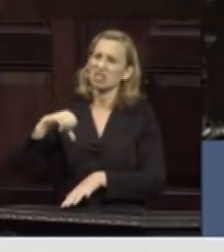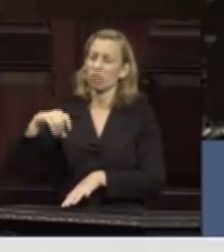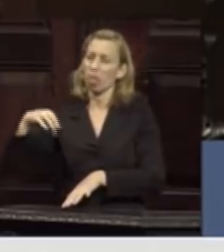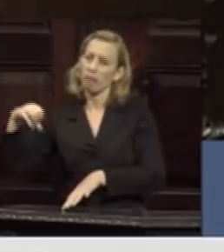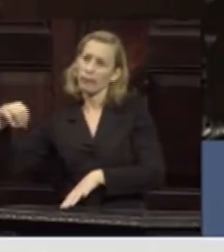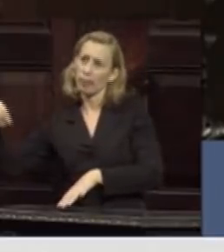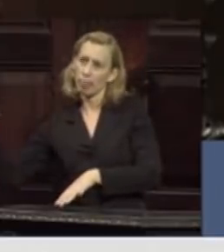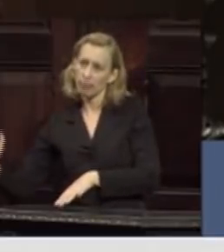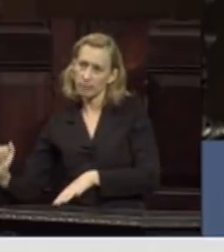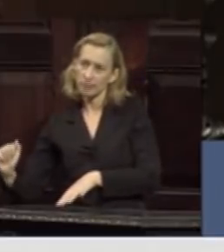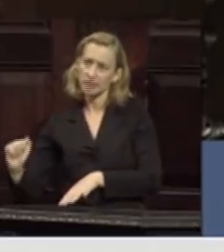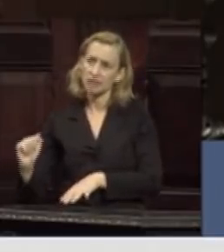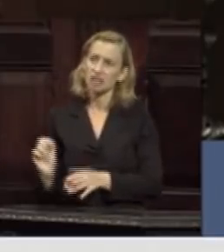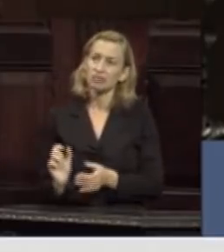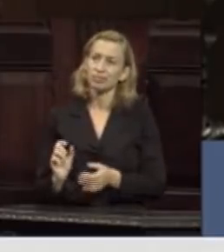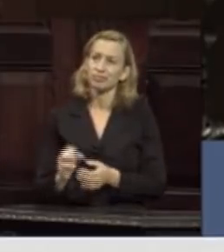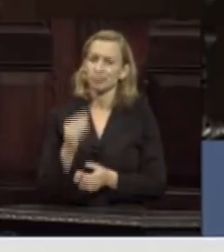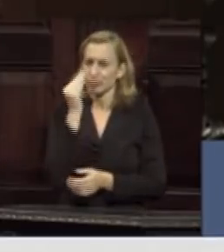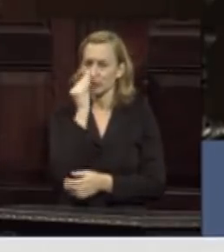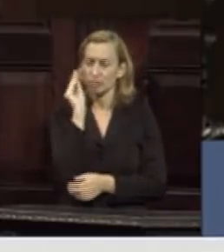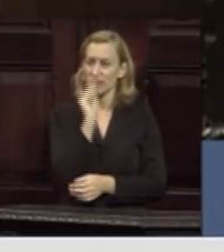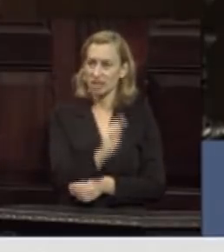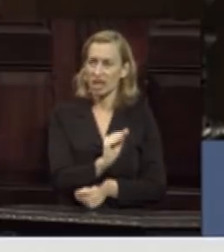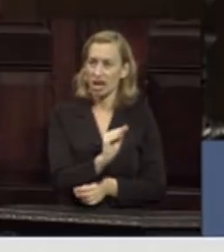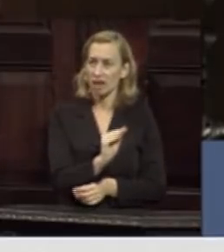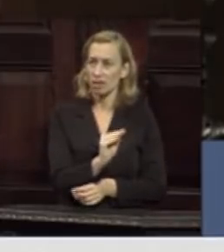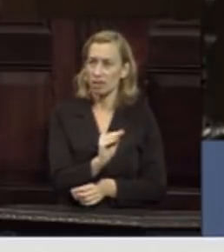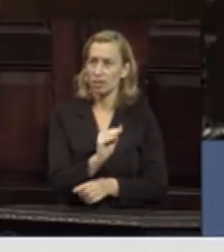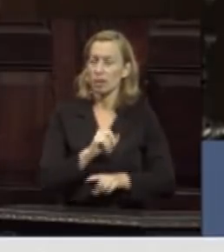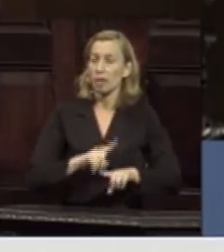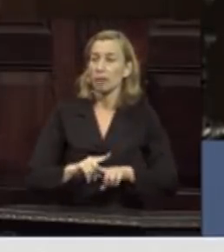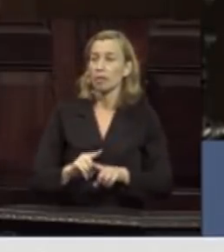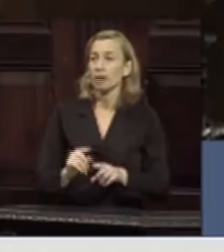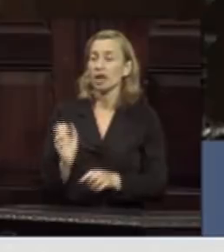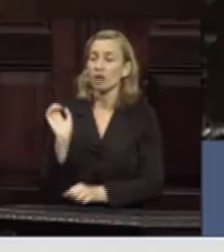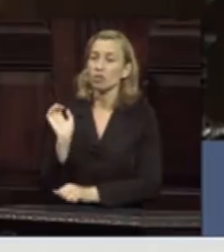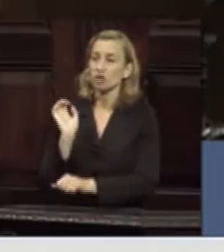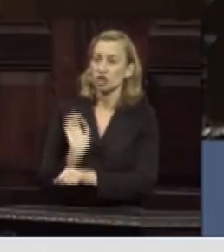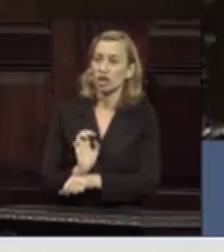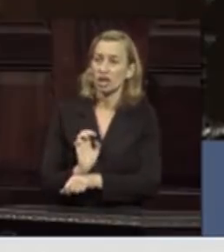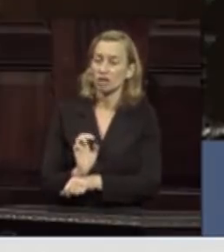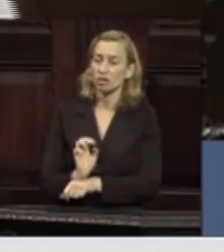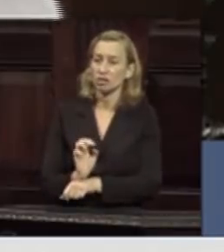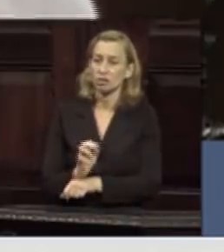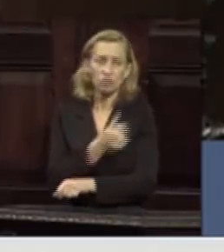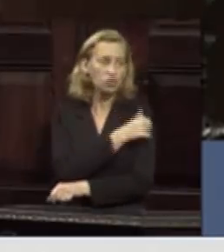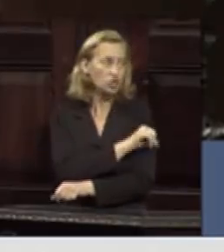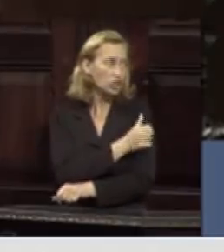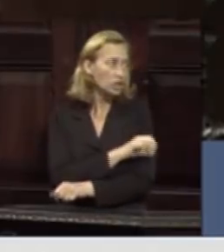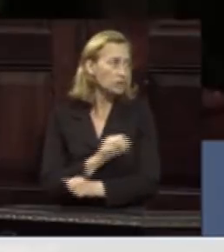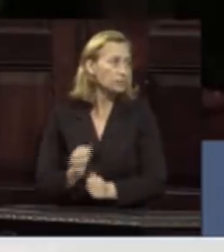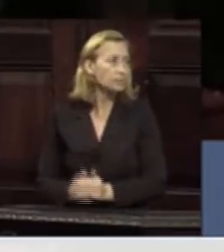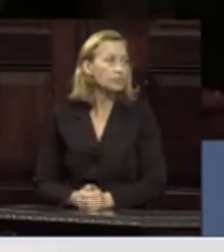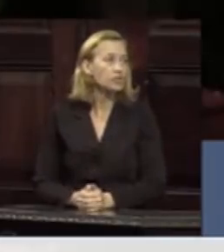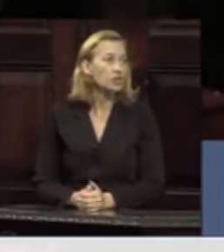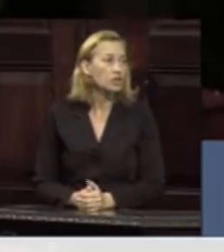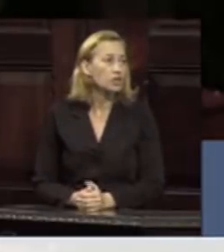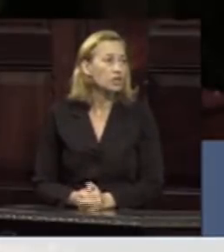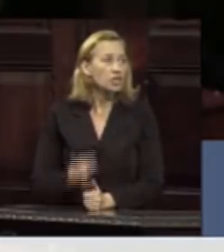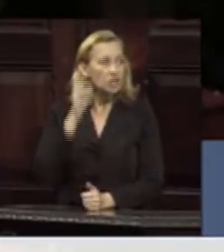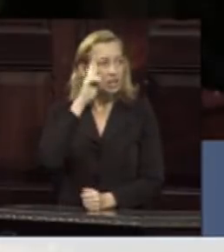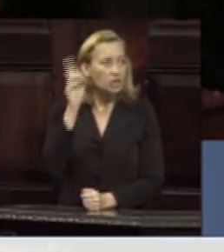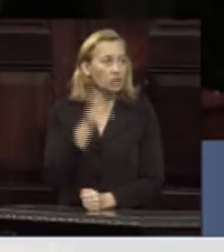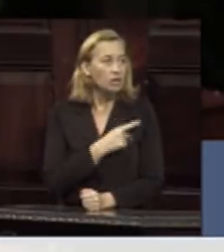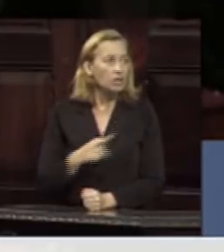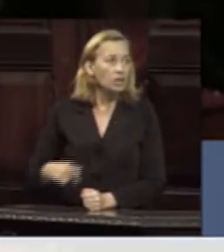fumaça, deixaram de legado para o Estado e para o povo do Rio de Janeiro. Só me dá uma parte, senhor? Senhor presidente,